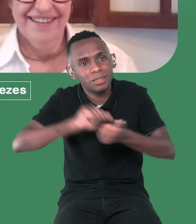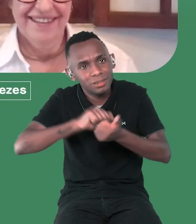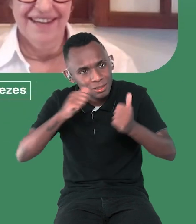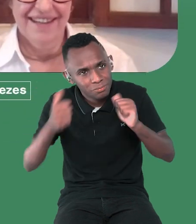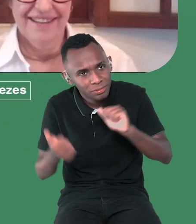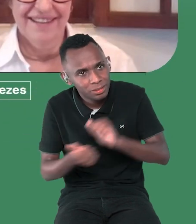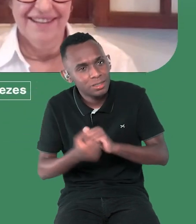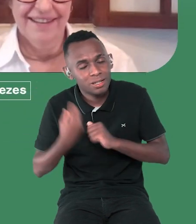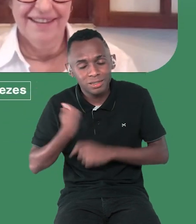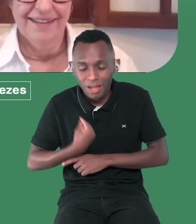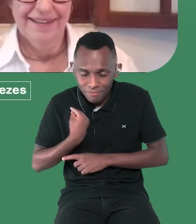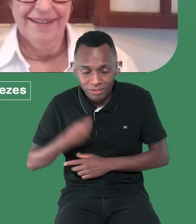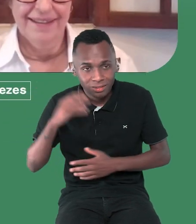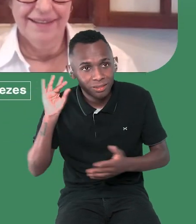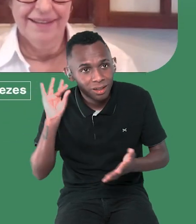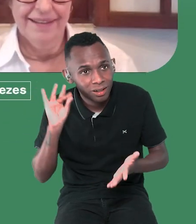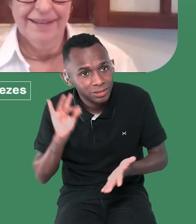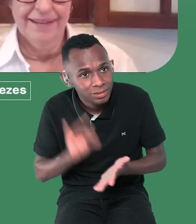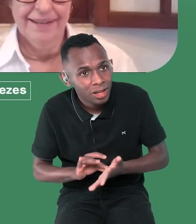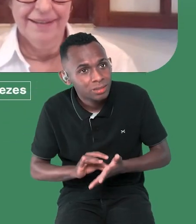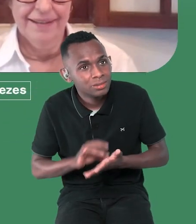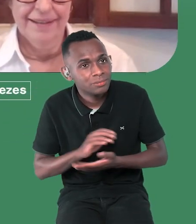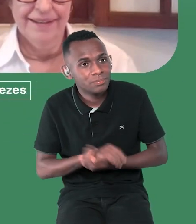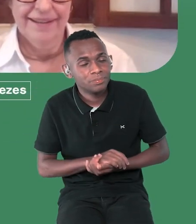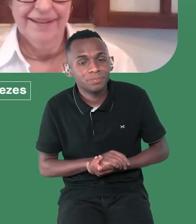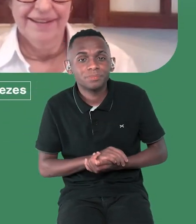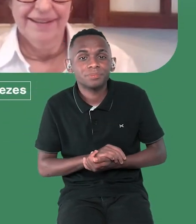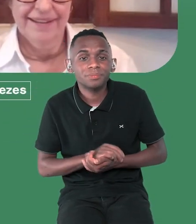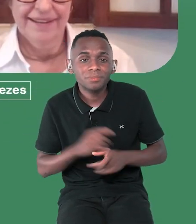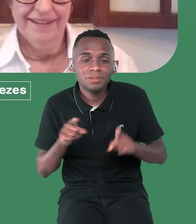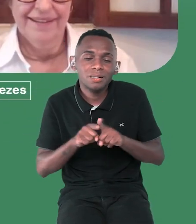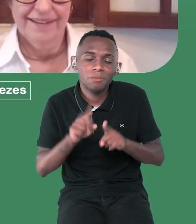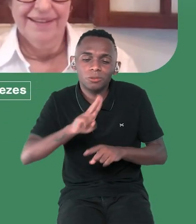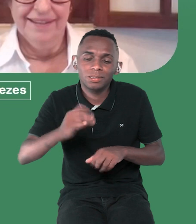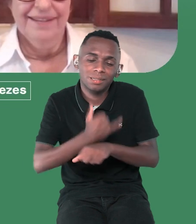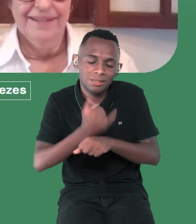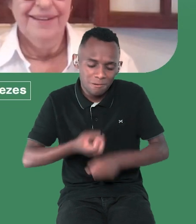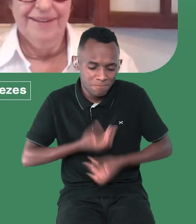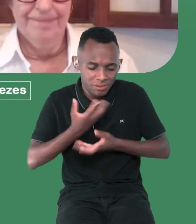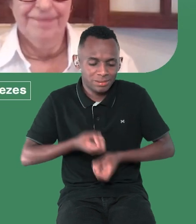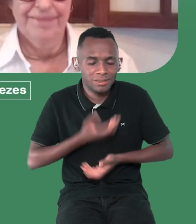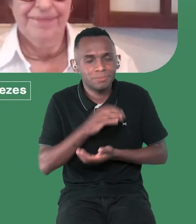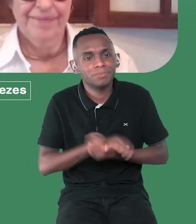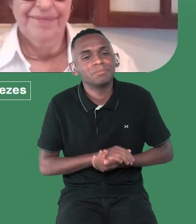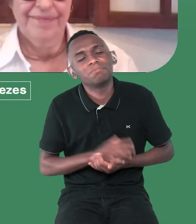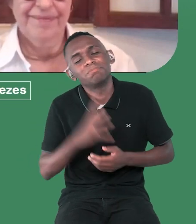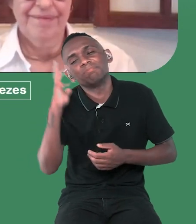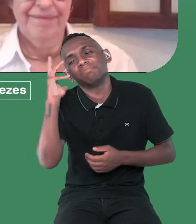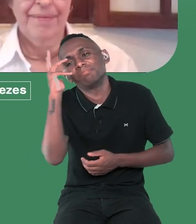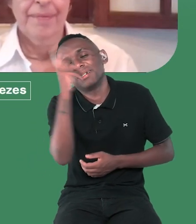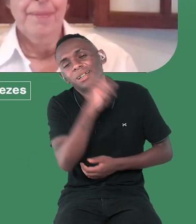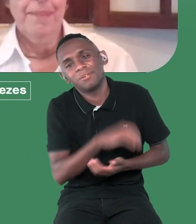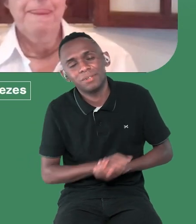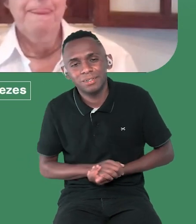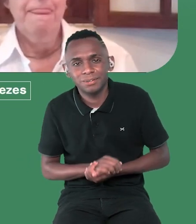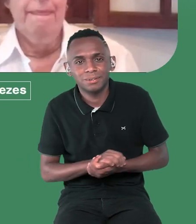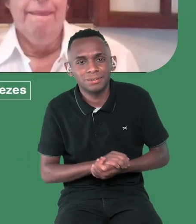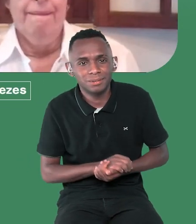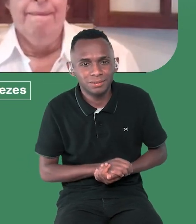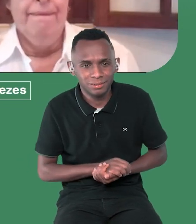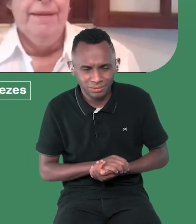E daí posso, né, chegar a um resultado que já passou por todo esse processo